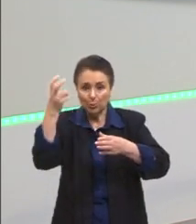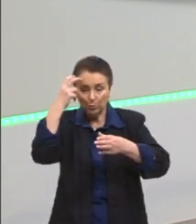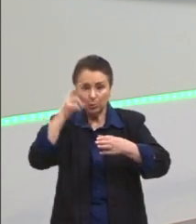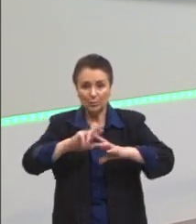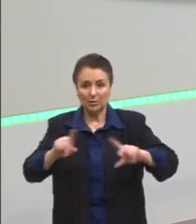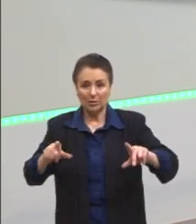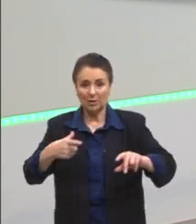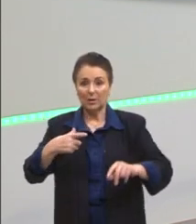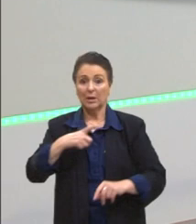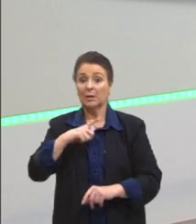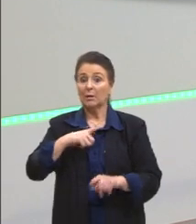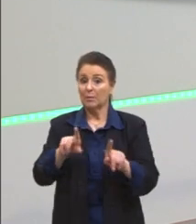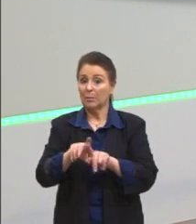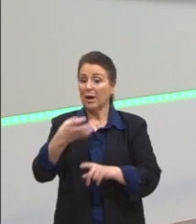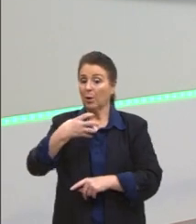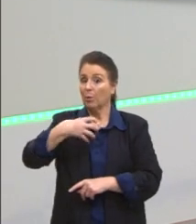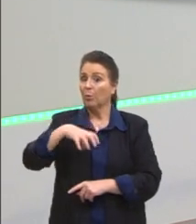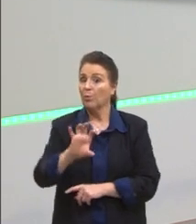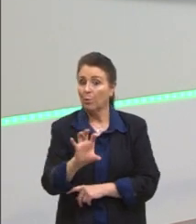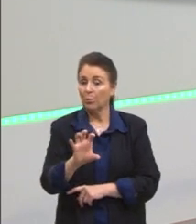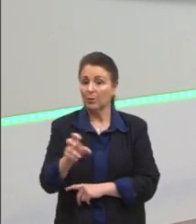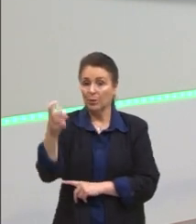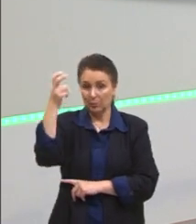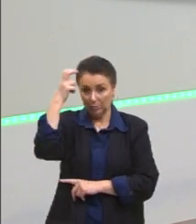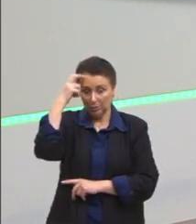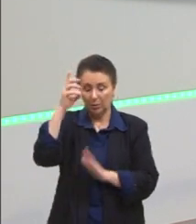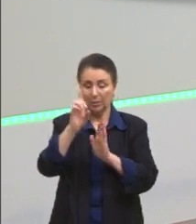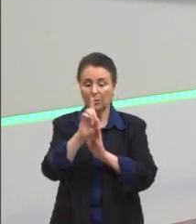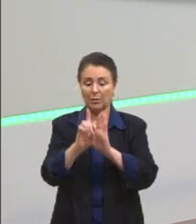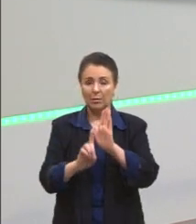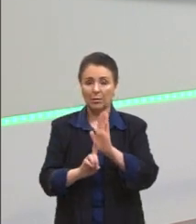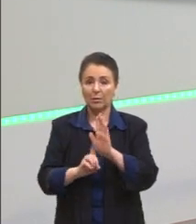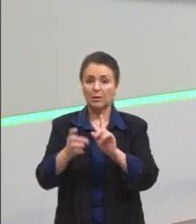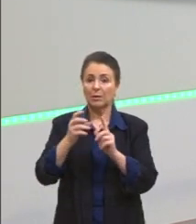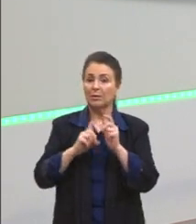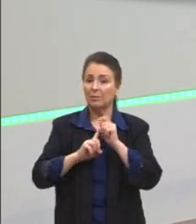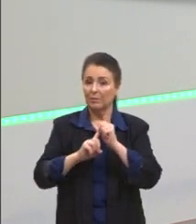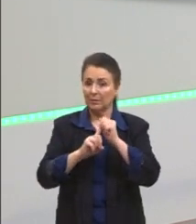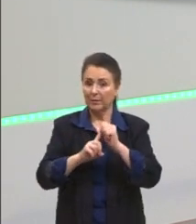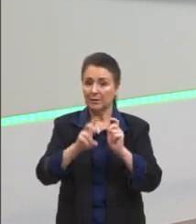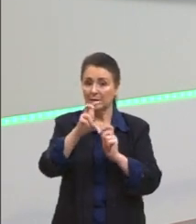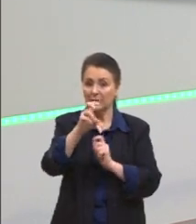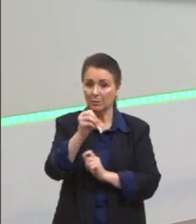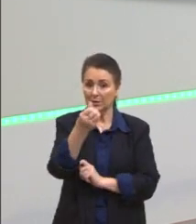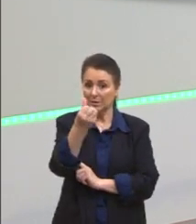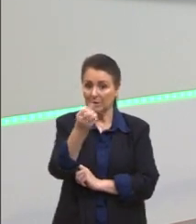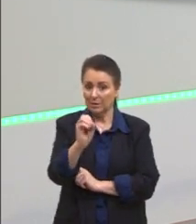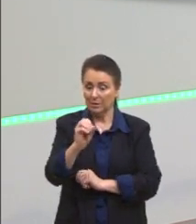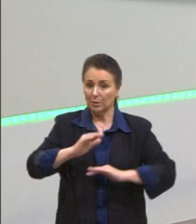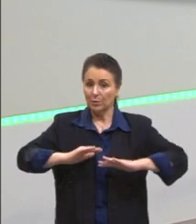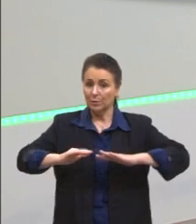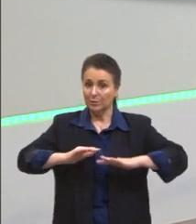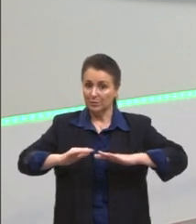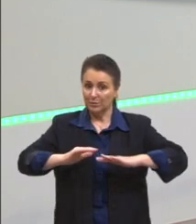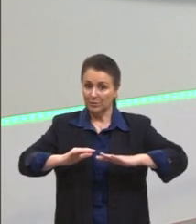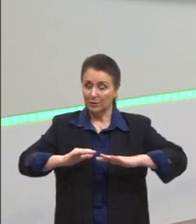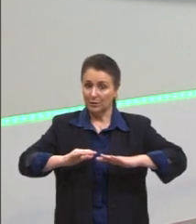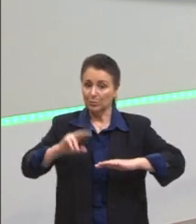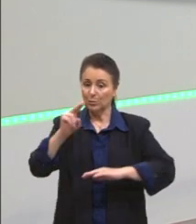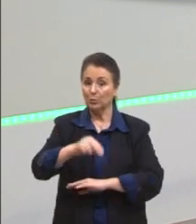contracultura principalmente na década de 50 e 60 os movimentos principalmente os movimentos